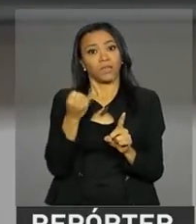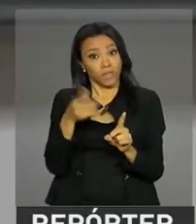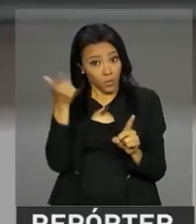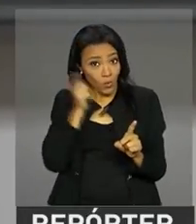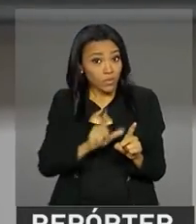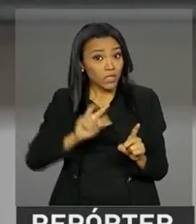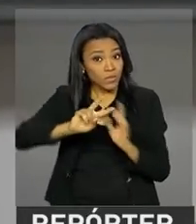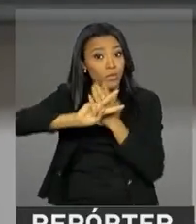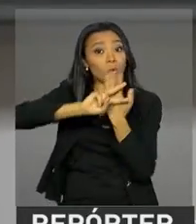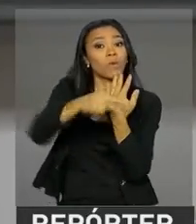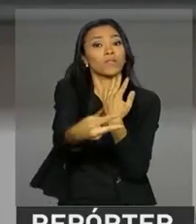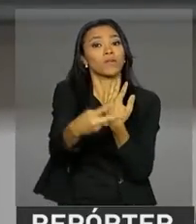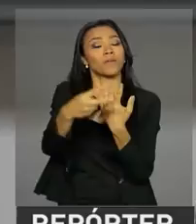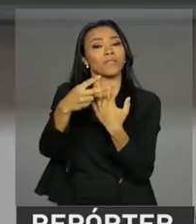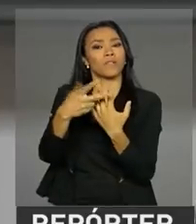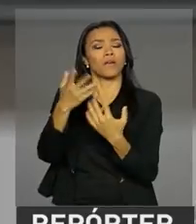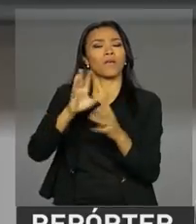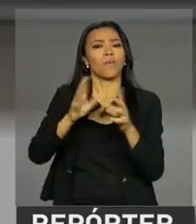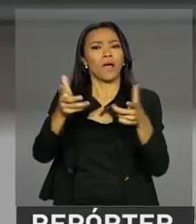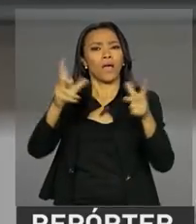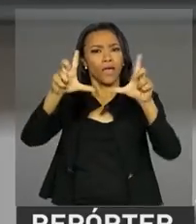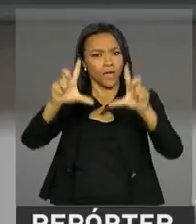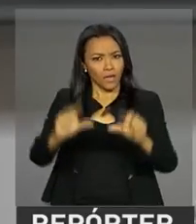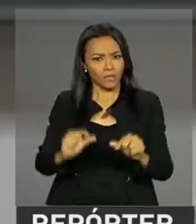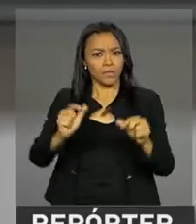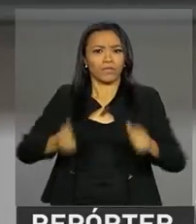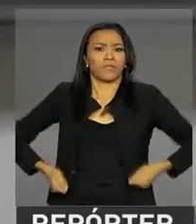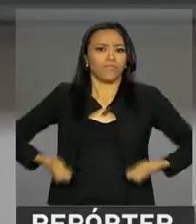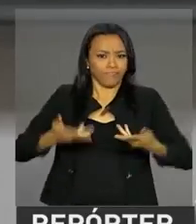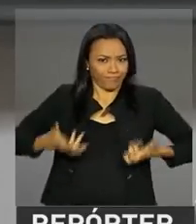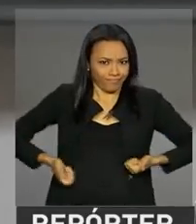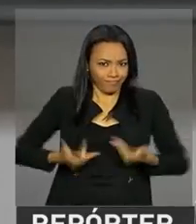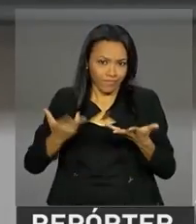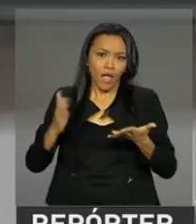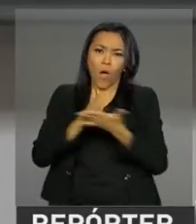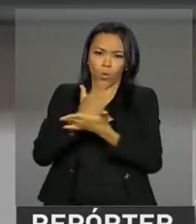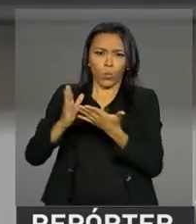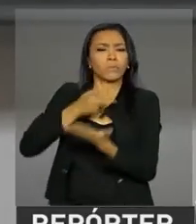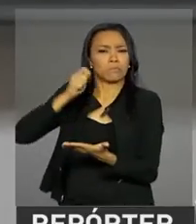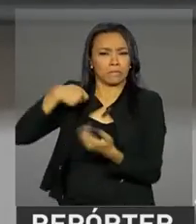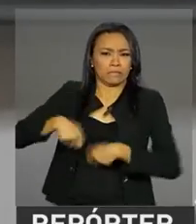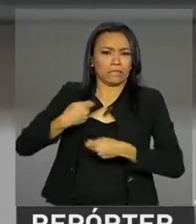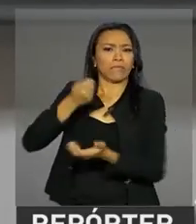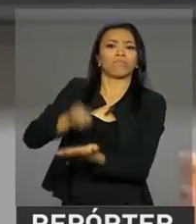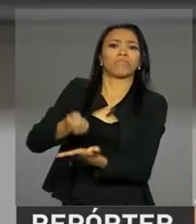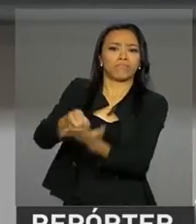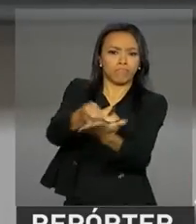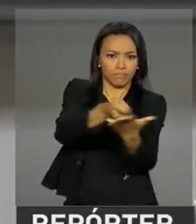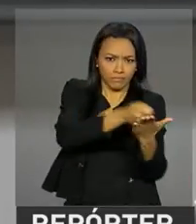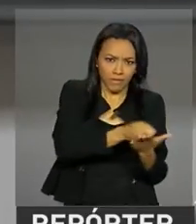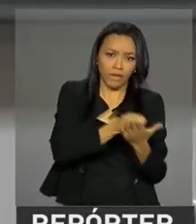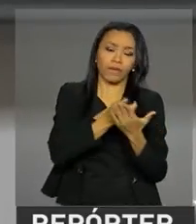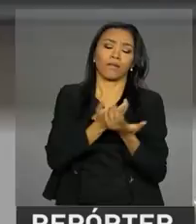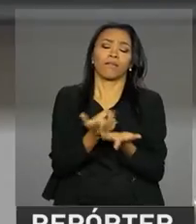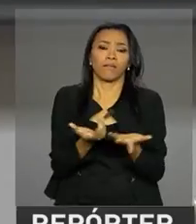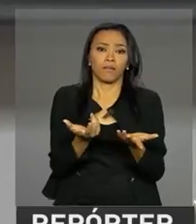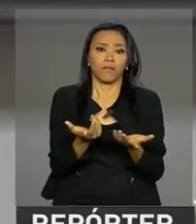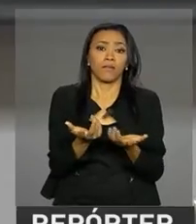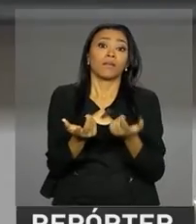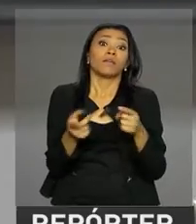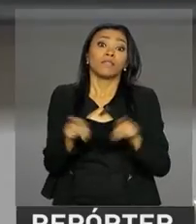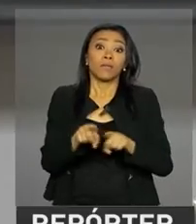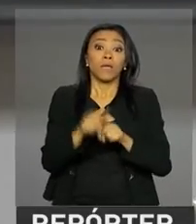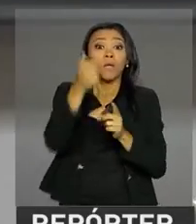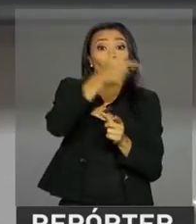consequência uma redução de despesas discricionárias algumas obrigatórias também e particular é o